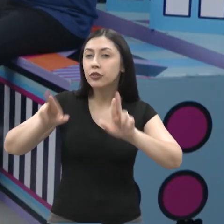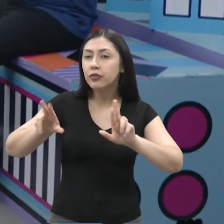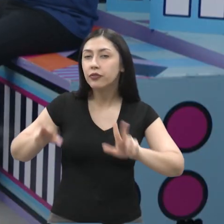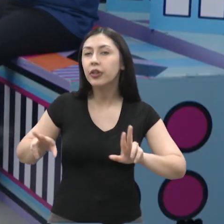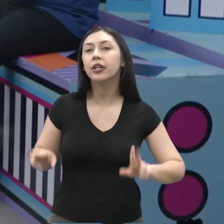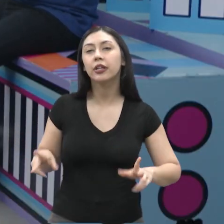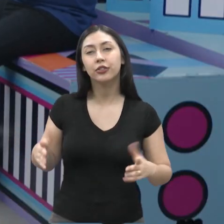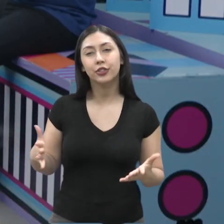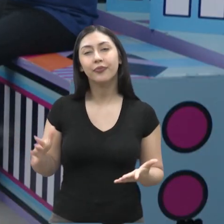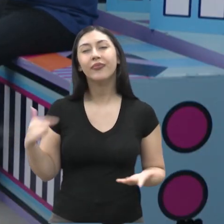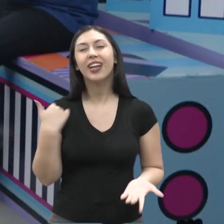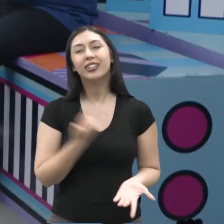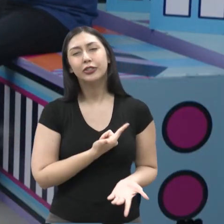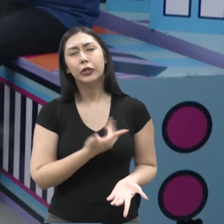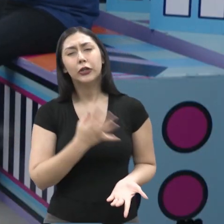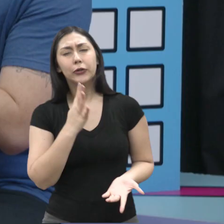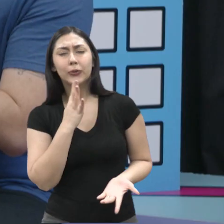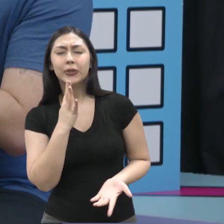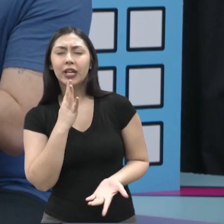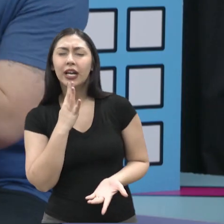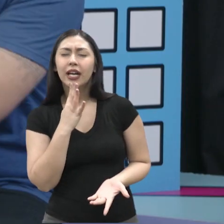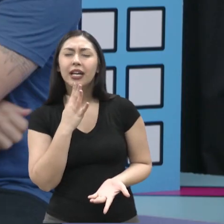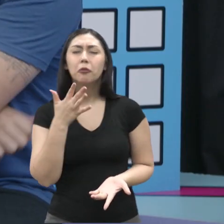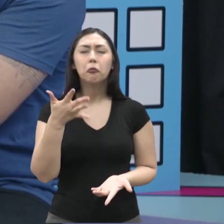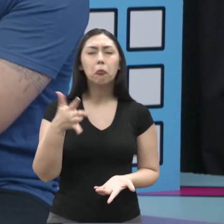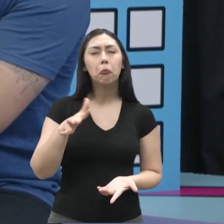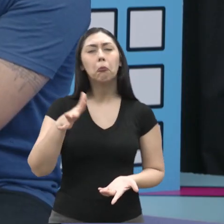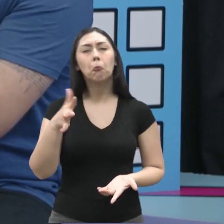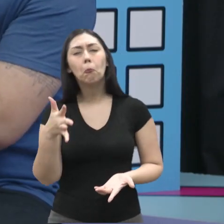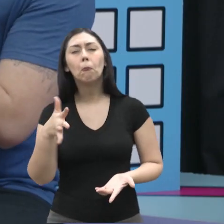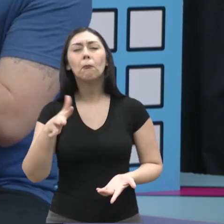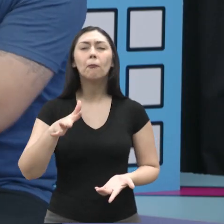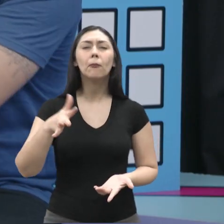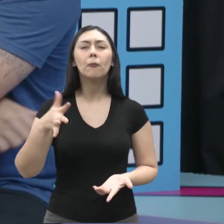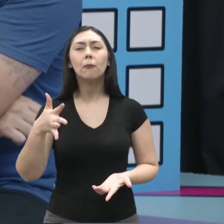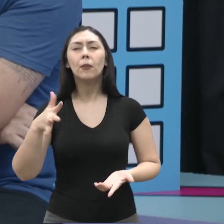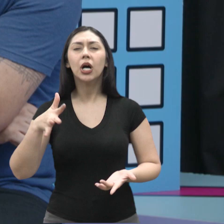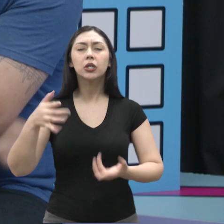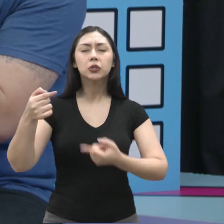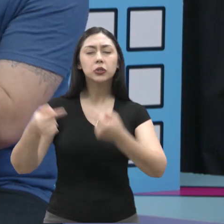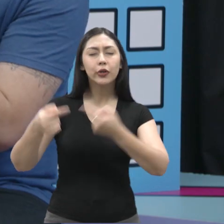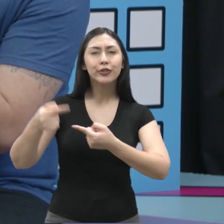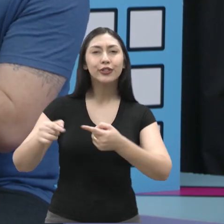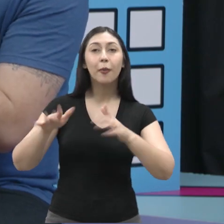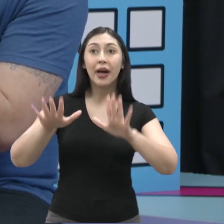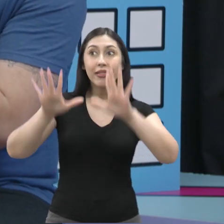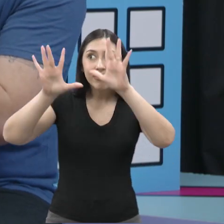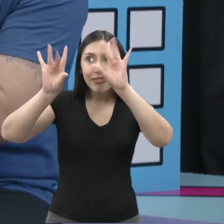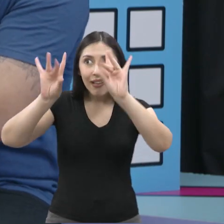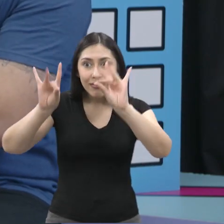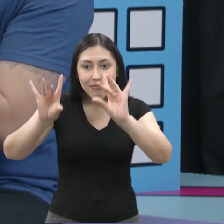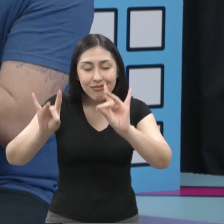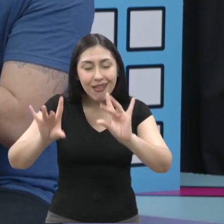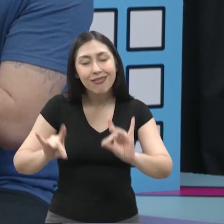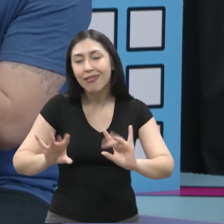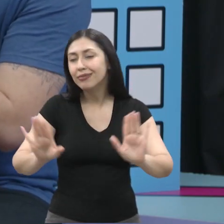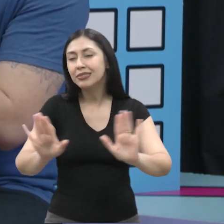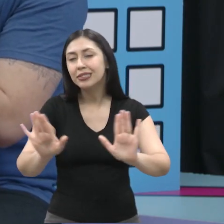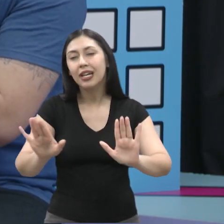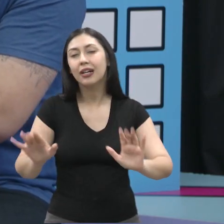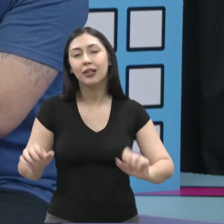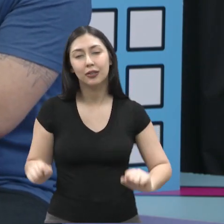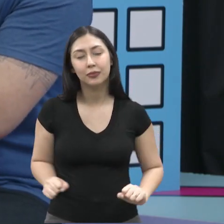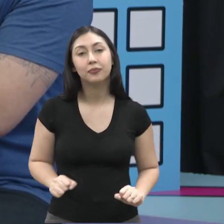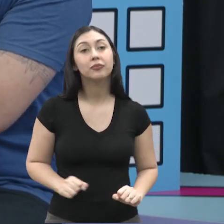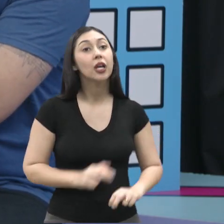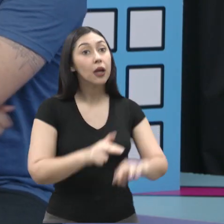eu não me recordo. A gente tem a noção do que se trata, né? Do que está sendo limitado ali, debatido, mas ali os artigos, Tudo, o